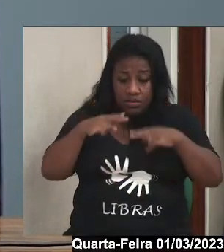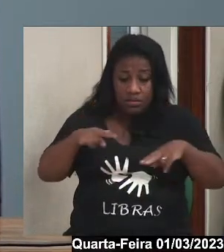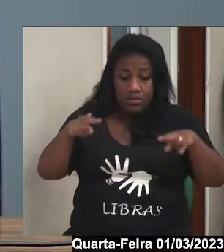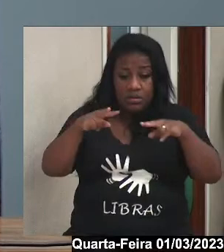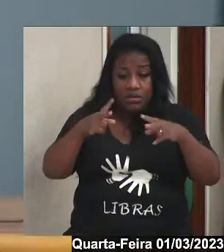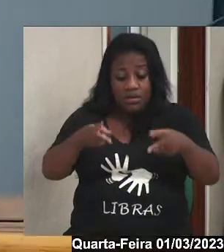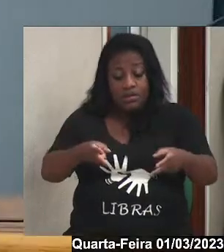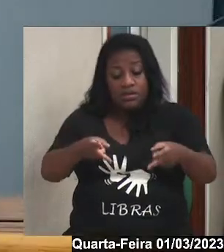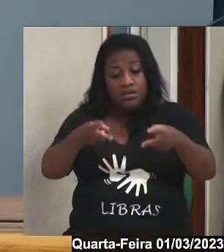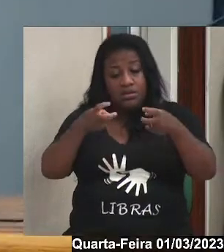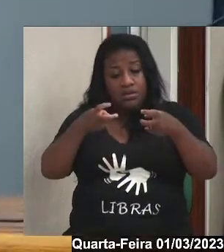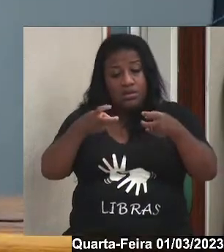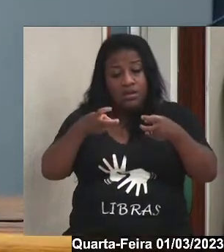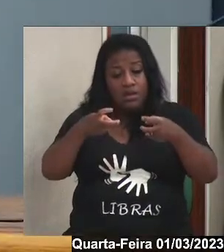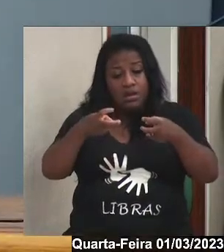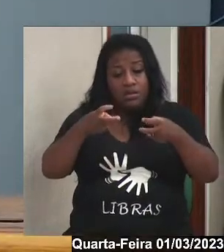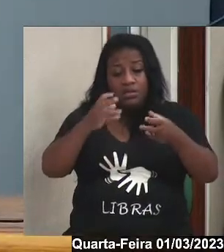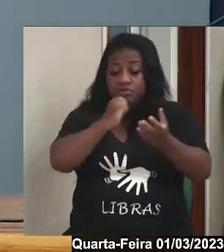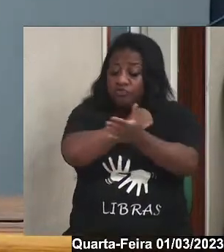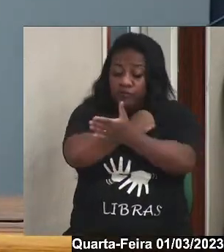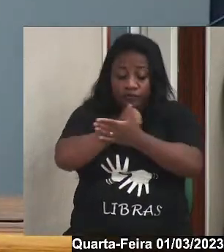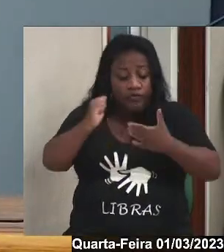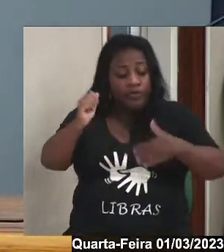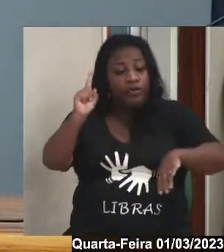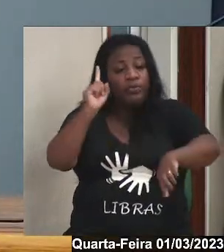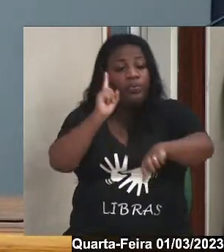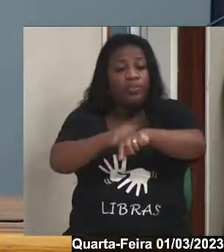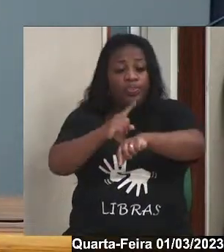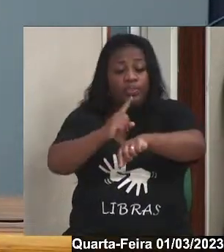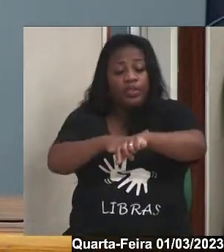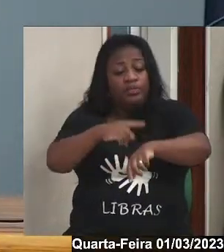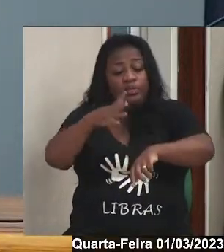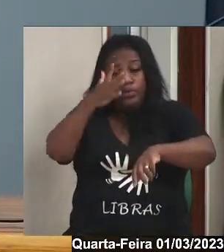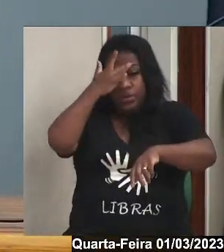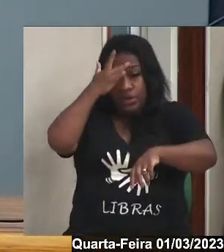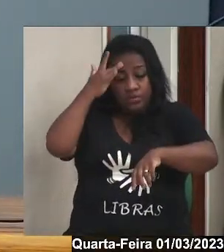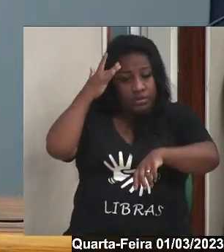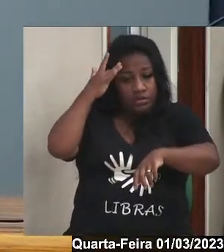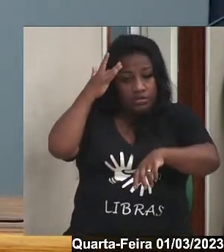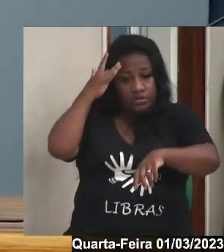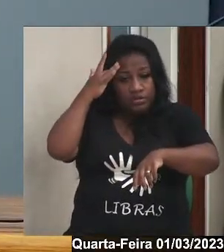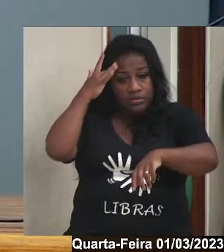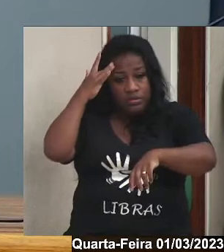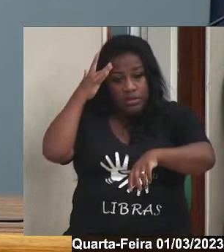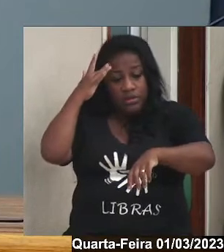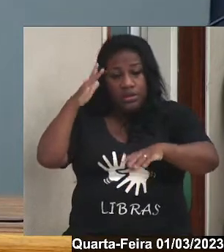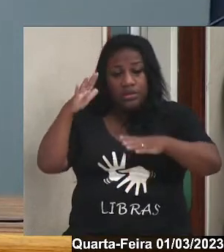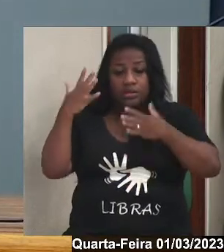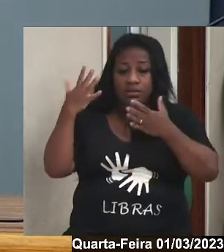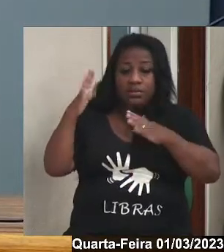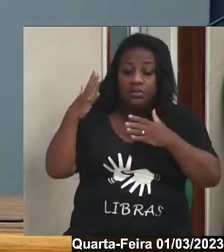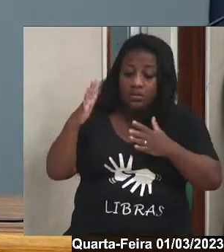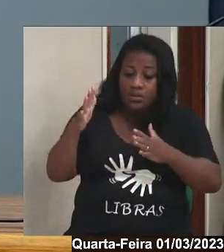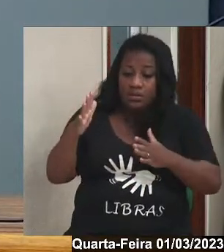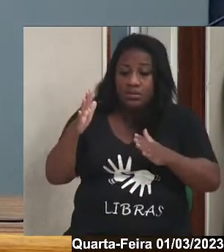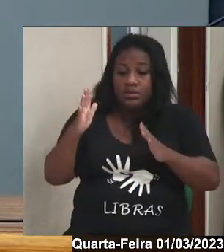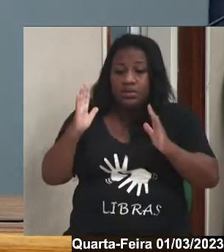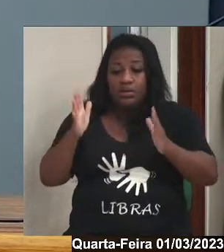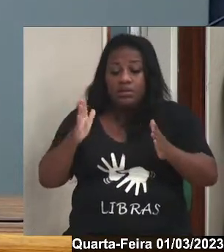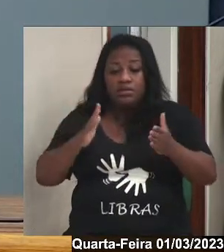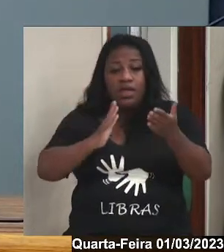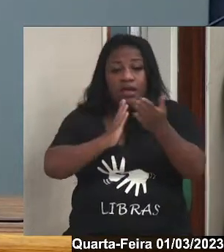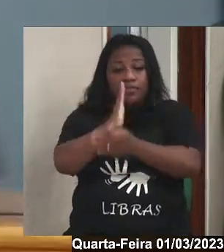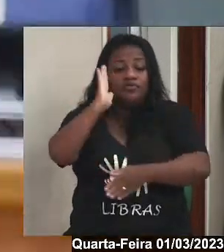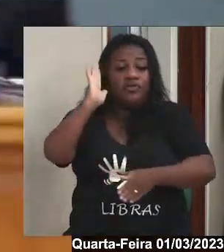importante, porque foi o tempo em que a população gostava de quem fica em cima do muro. A moção de aplauso e